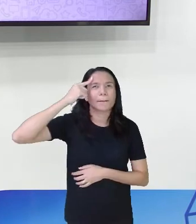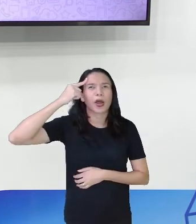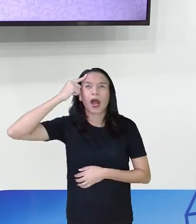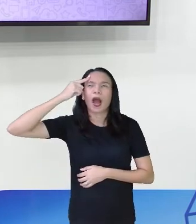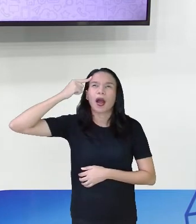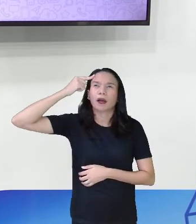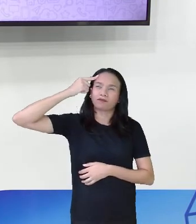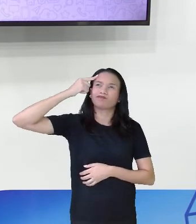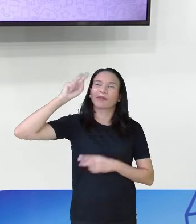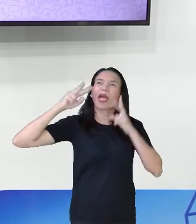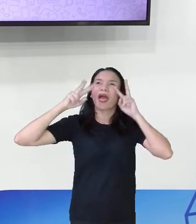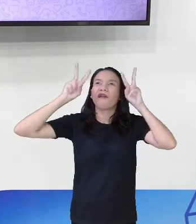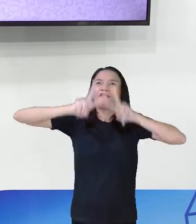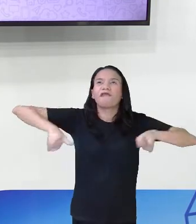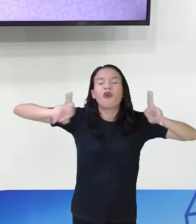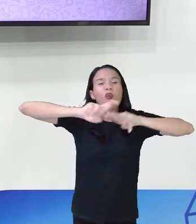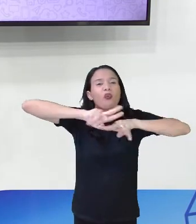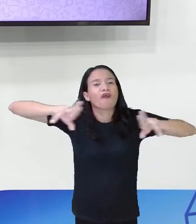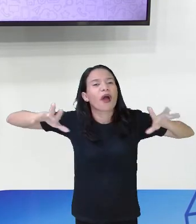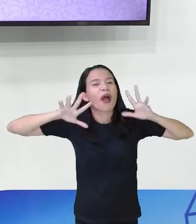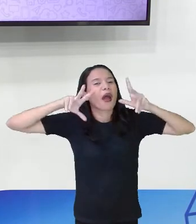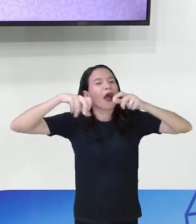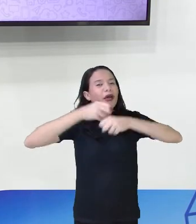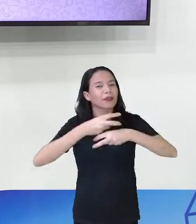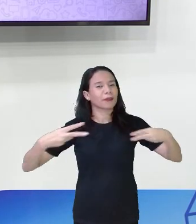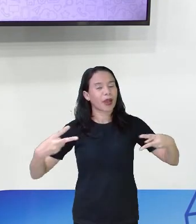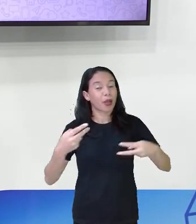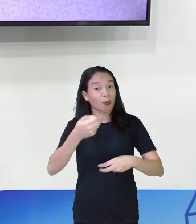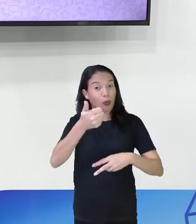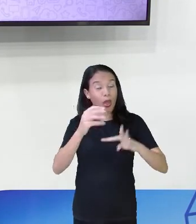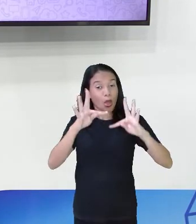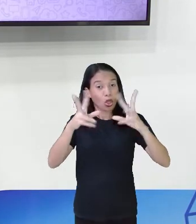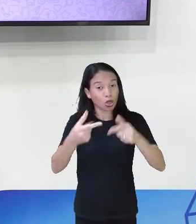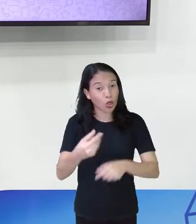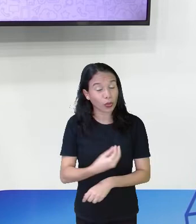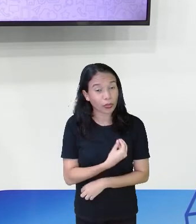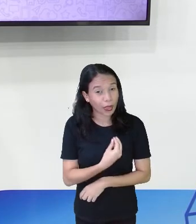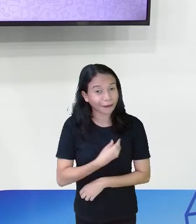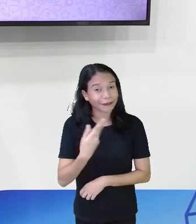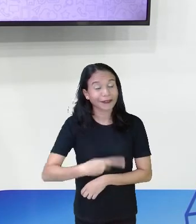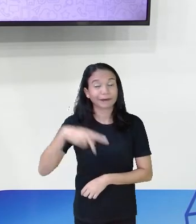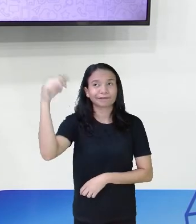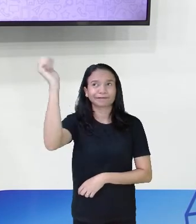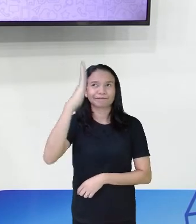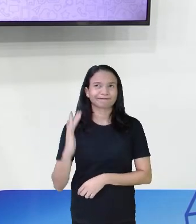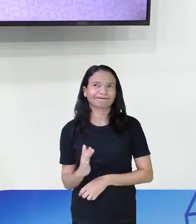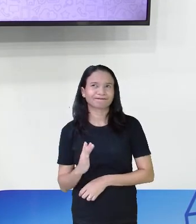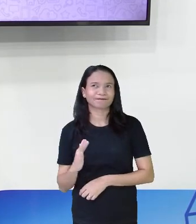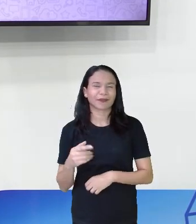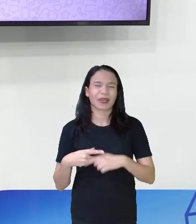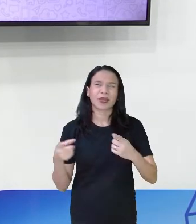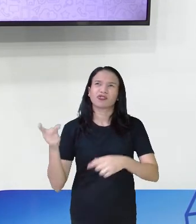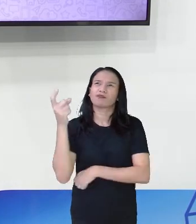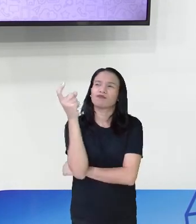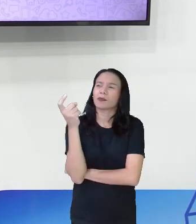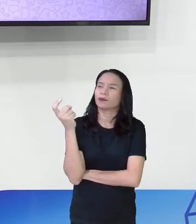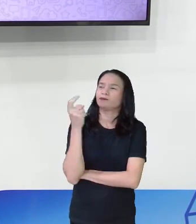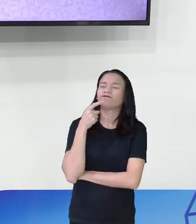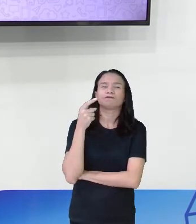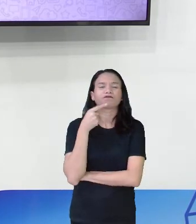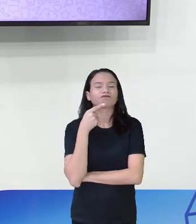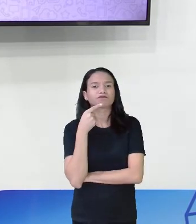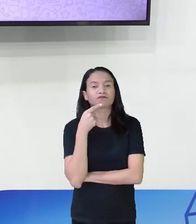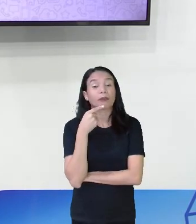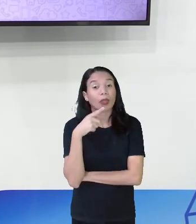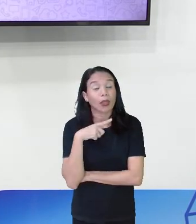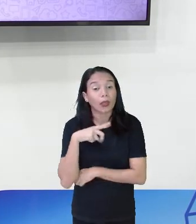pouquinho. Vimos vários animais, praticamente todos presentes aqui no nosso Brasil. Você já parou para pensar que